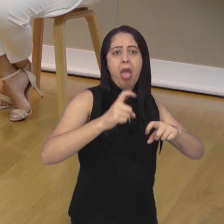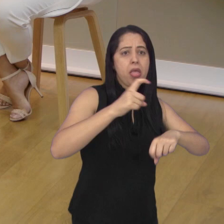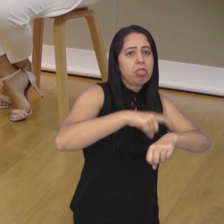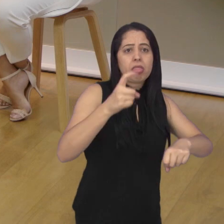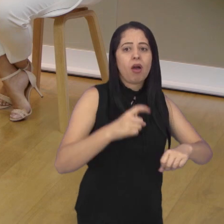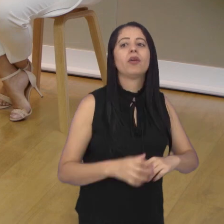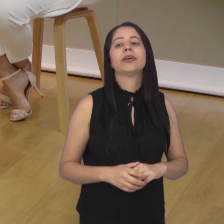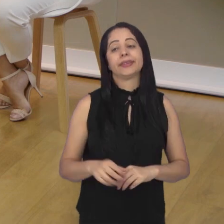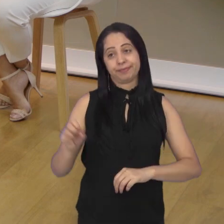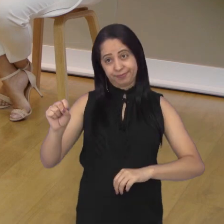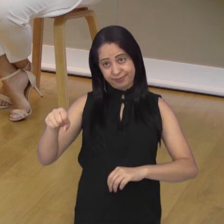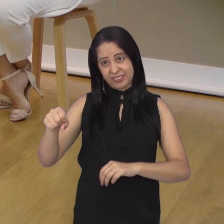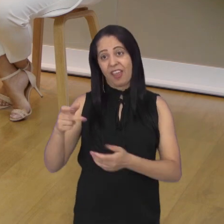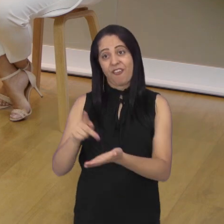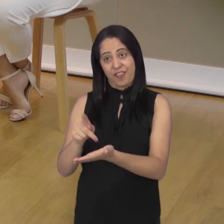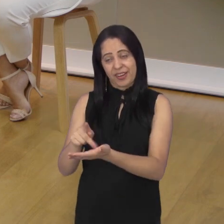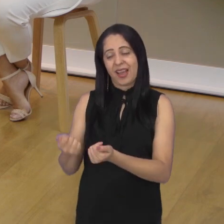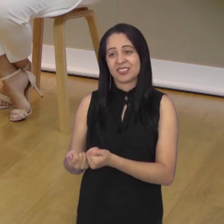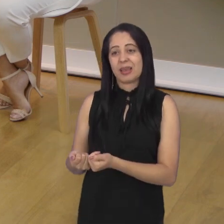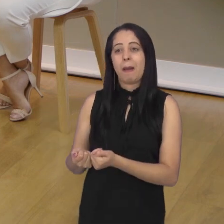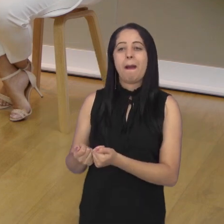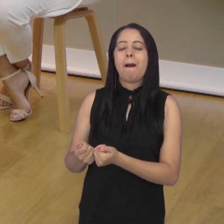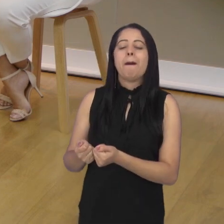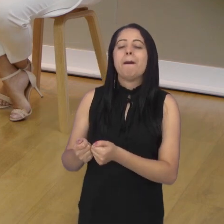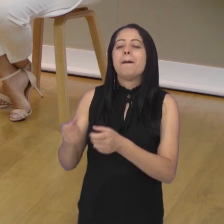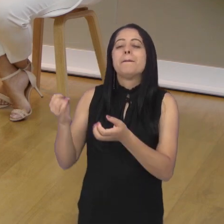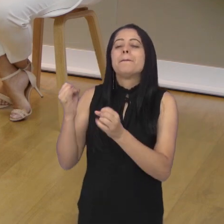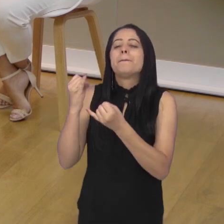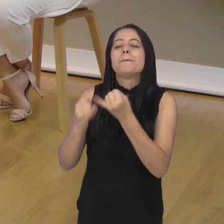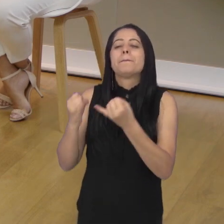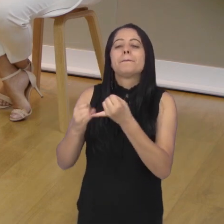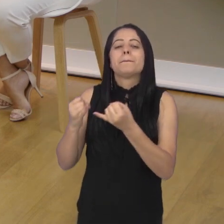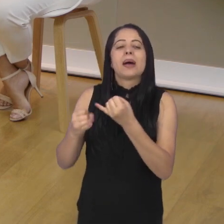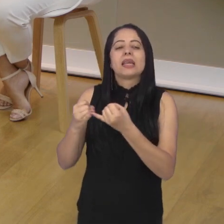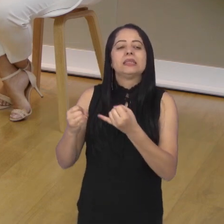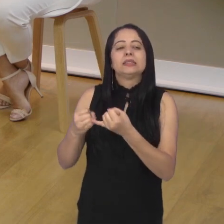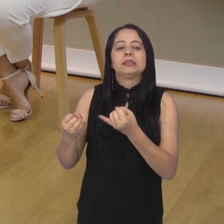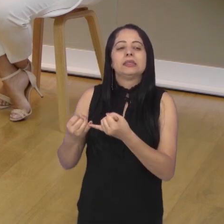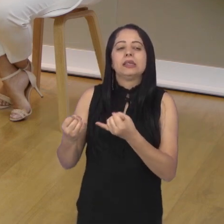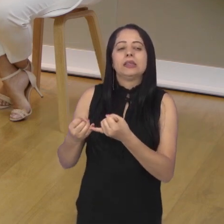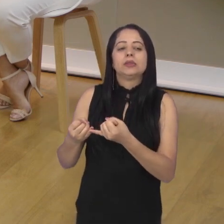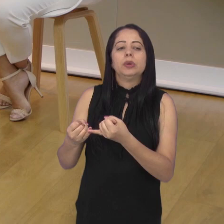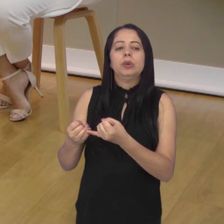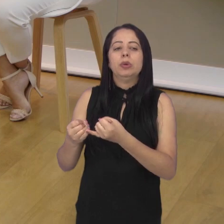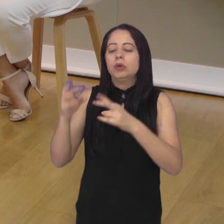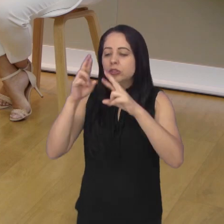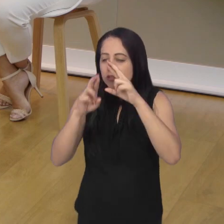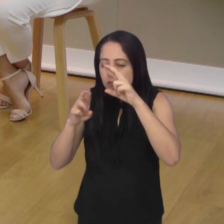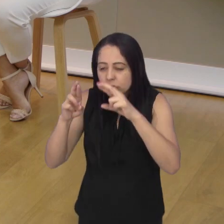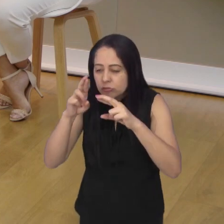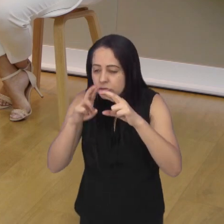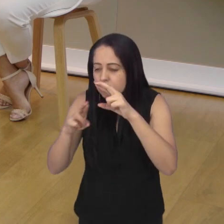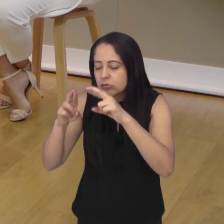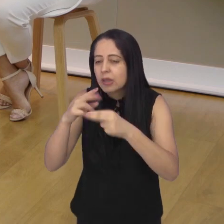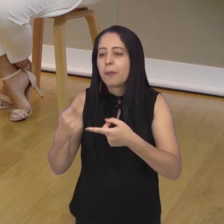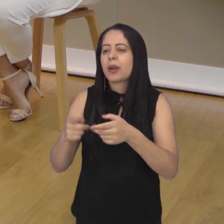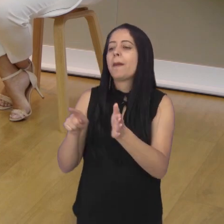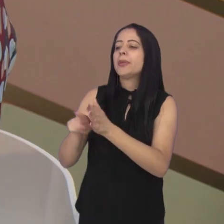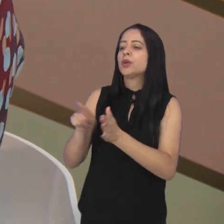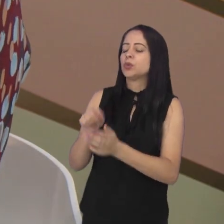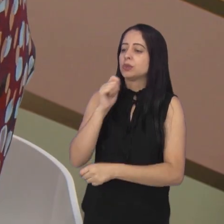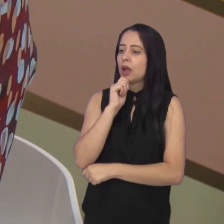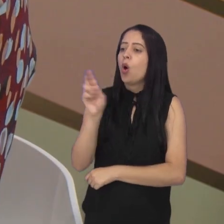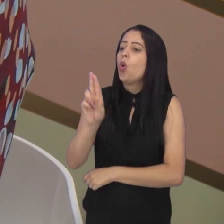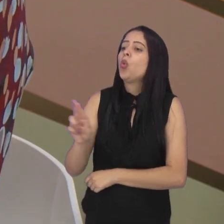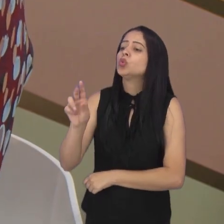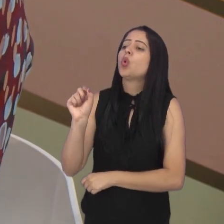é. E aí é um trabalho de detetive, que a gente fica ali pesquisando o que pode ter acontecido, né? Conversar com o paciente. Você lembra no dia o que pode